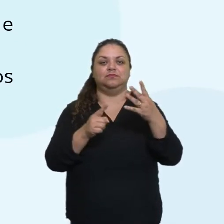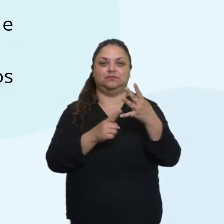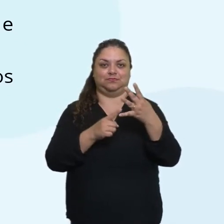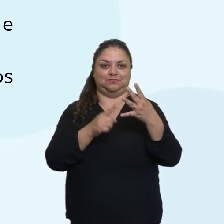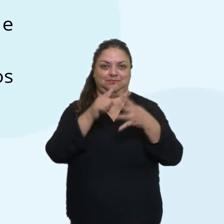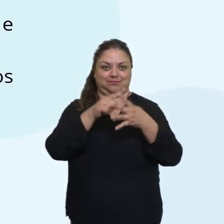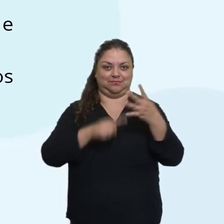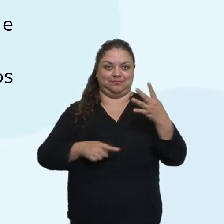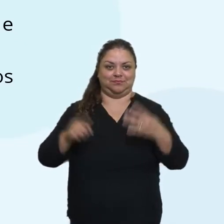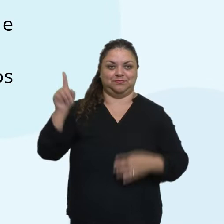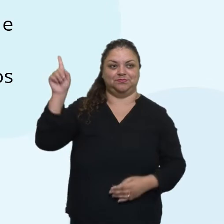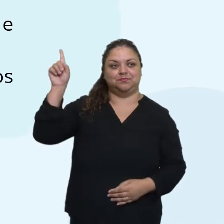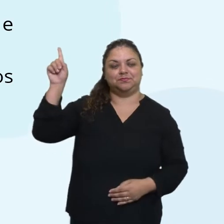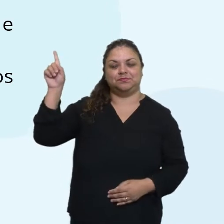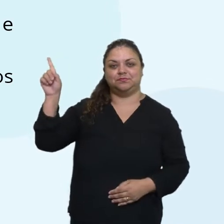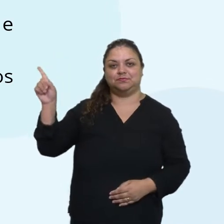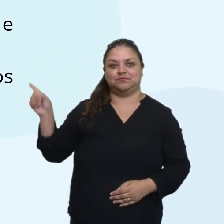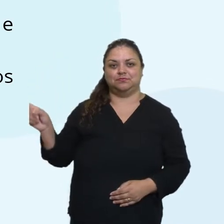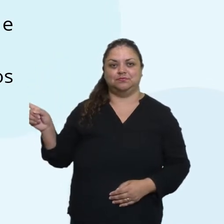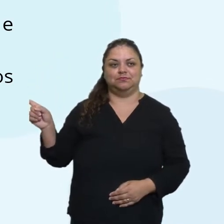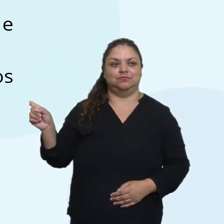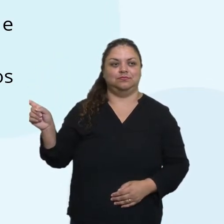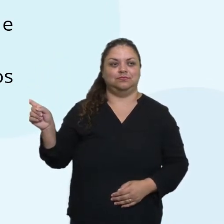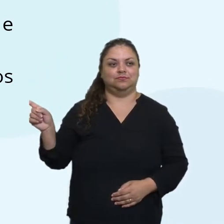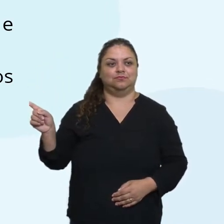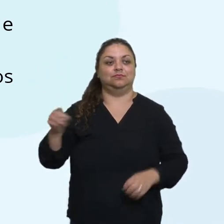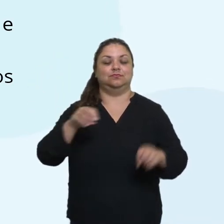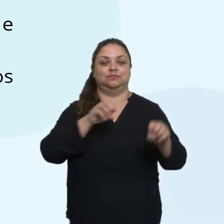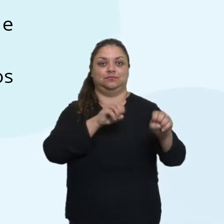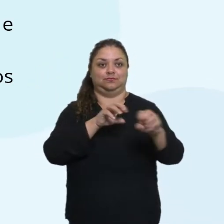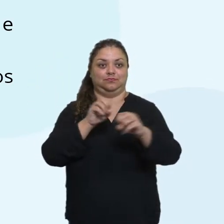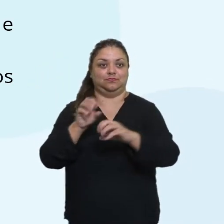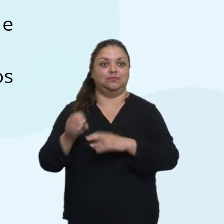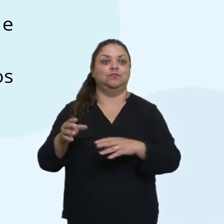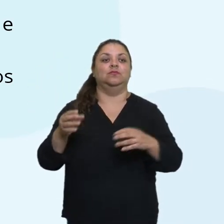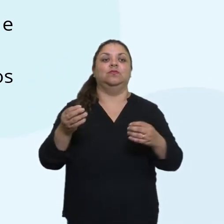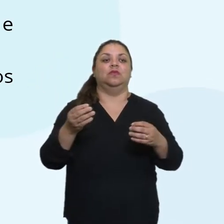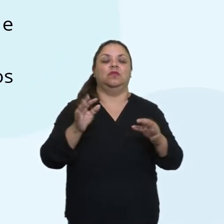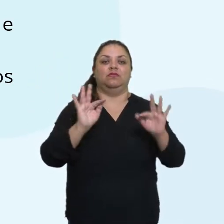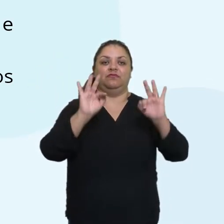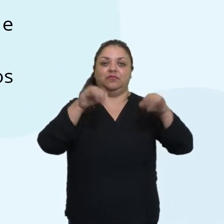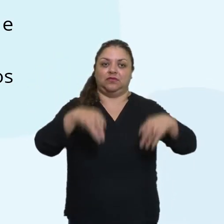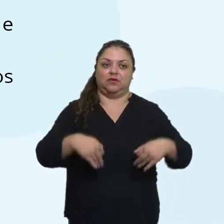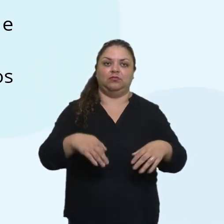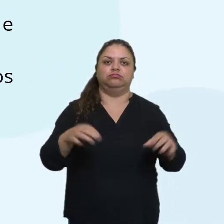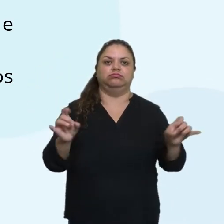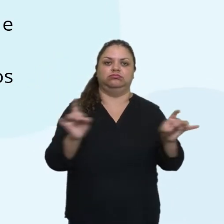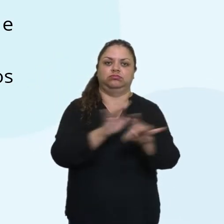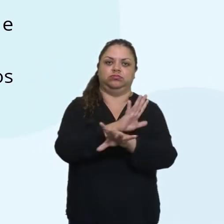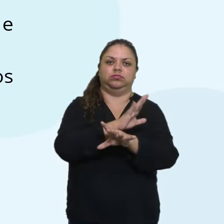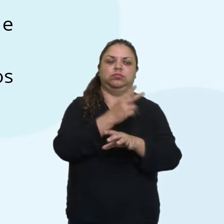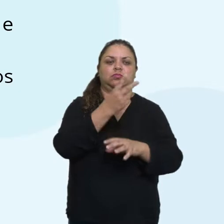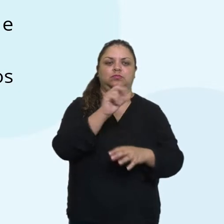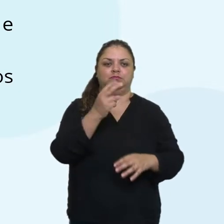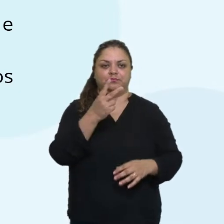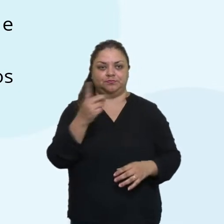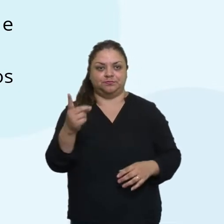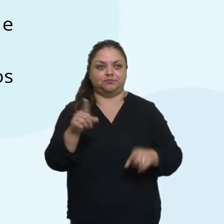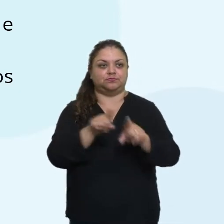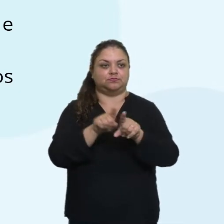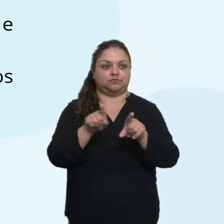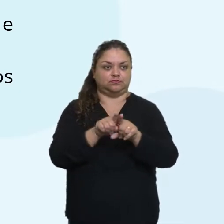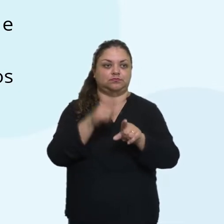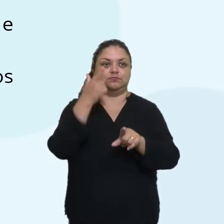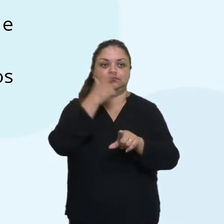orientações sobre o fechamento do ano de 2021 e encaminhamentos para a recuperação intensiva em janeiro de